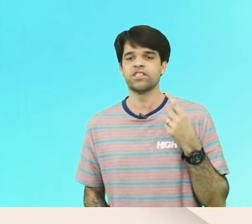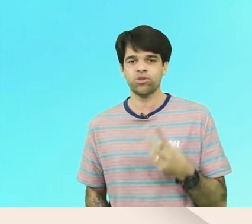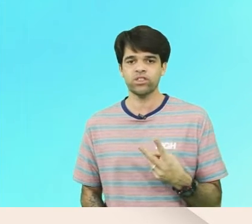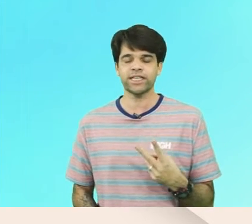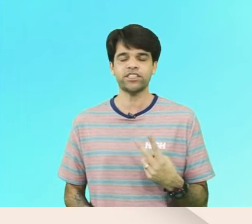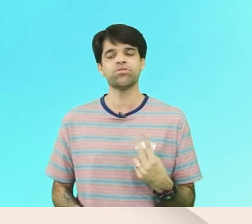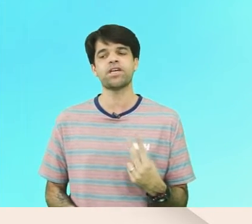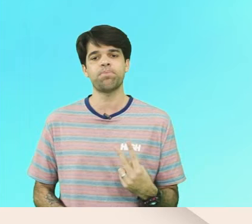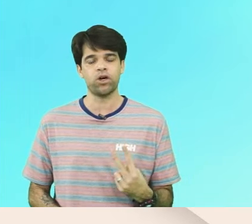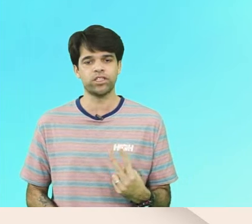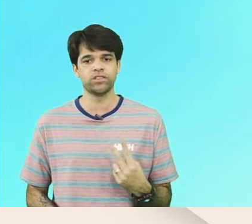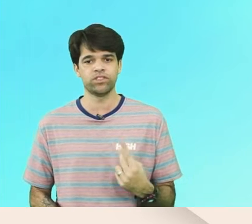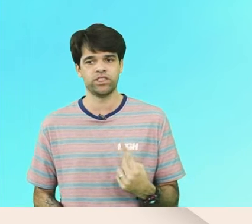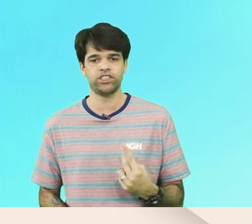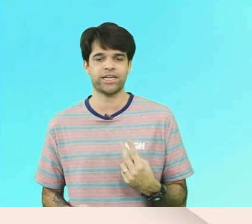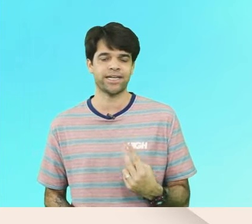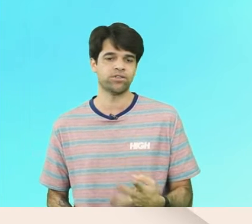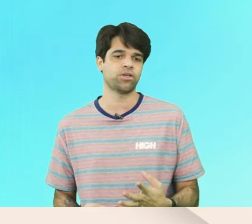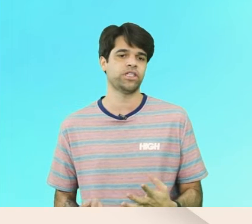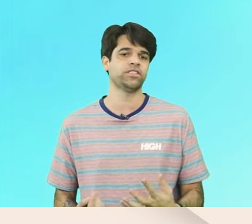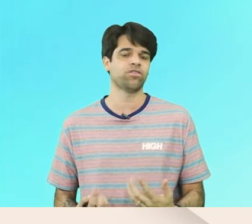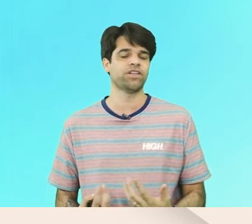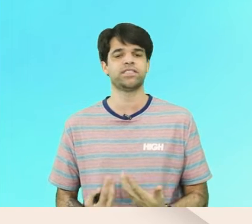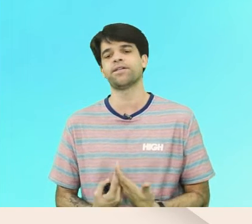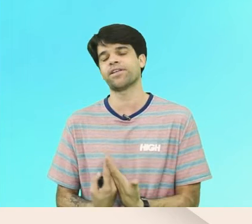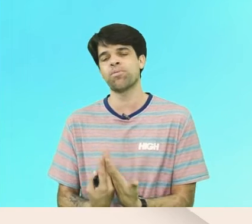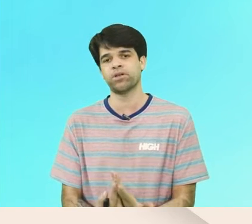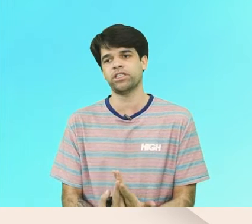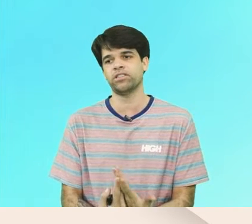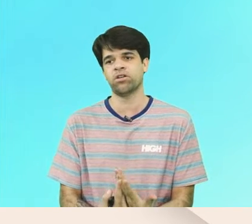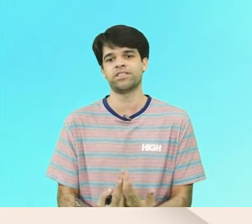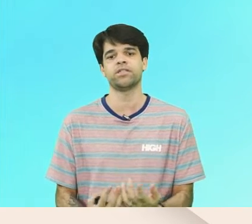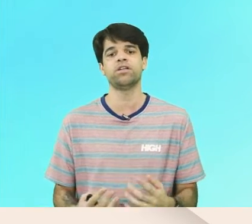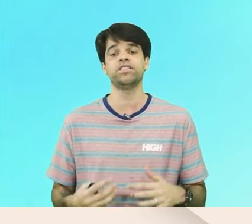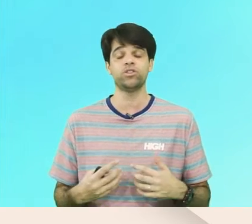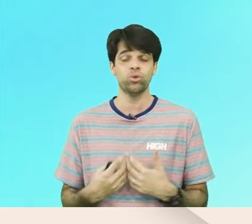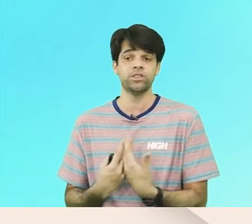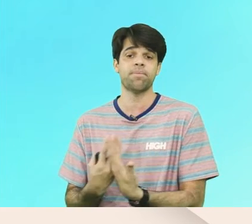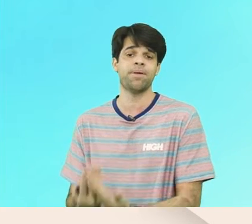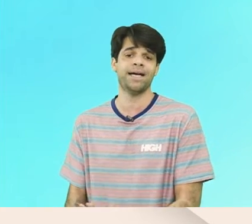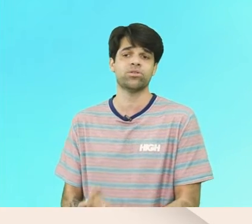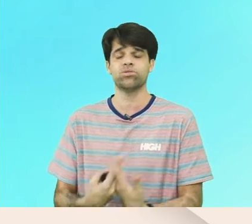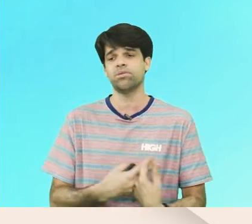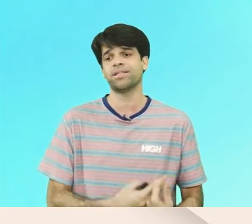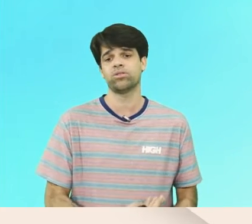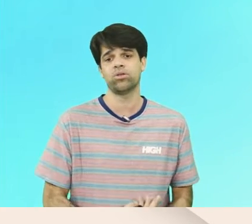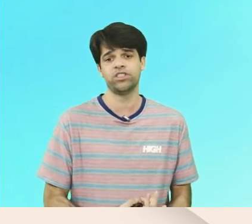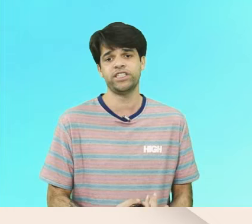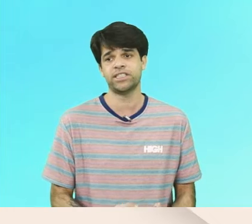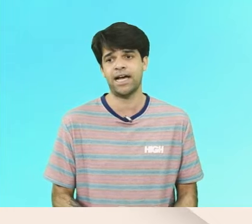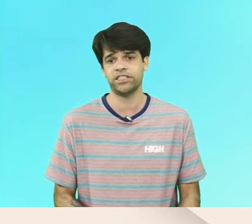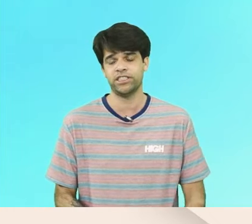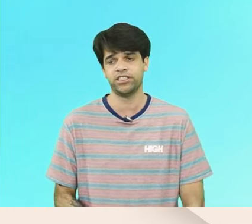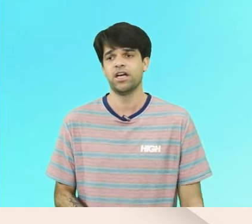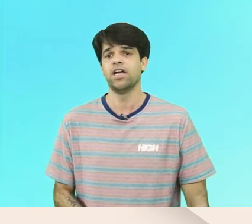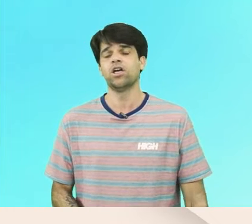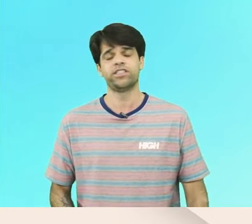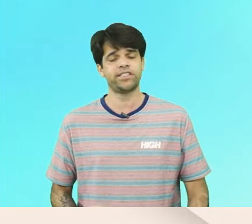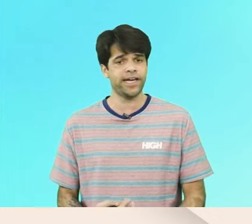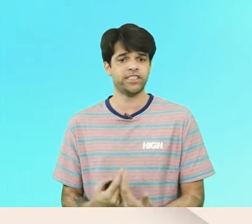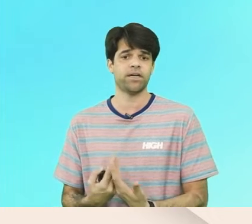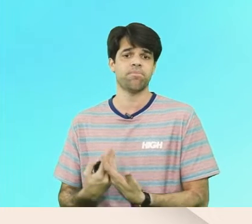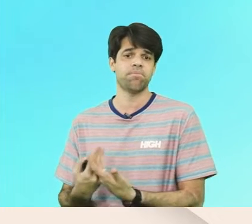objetiva. Segunda questão que é importante você destacar no projeto de inovação é que um projeto de inovação ele usa métodos e metodologias